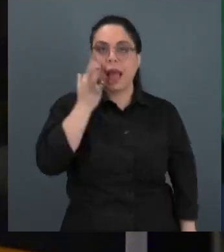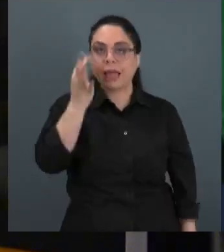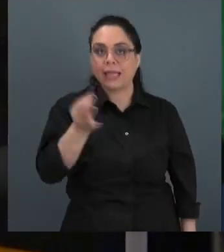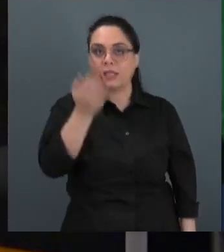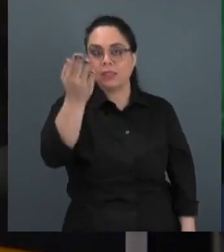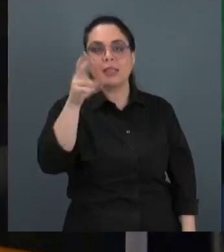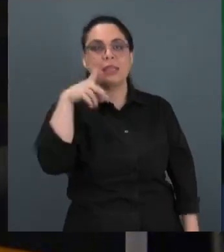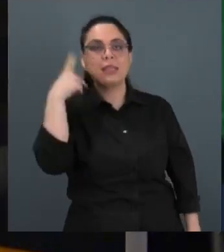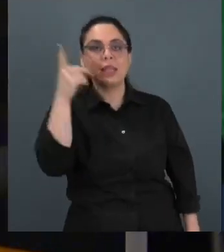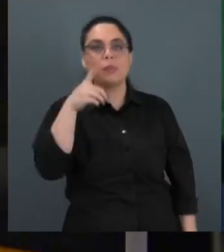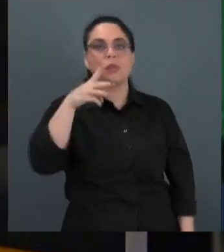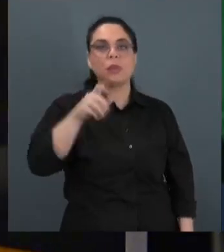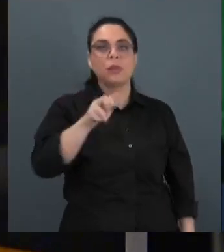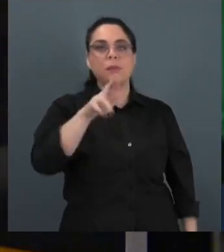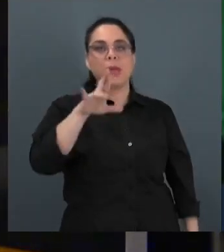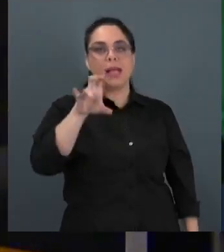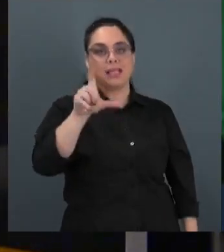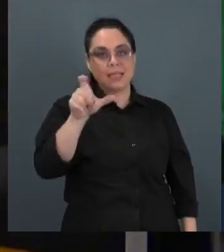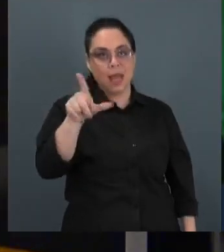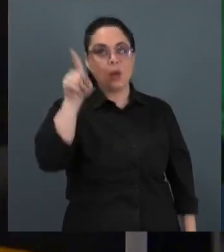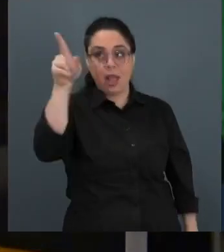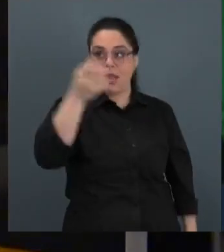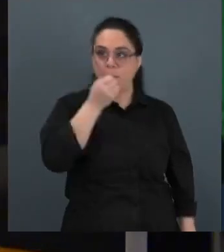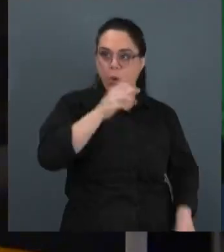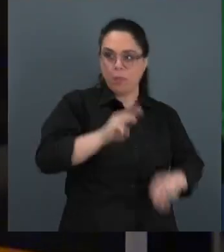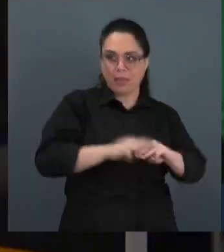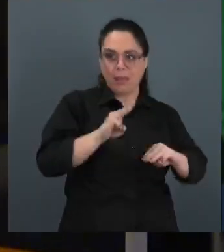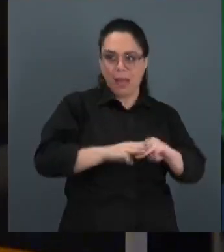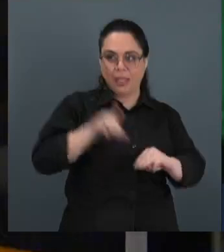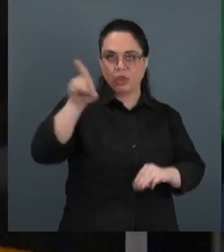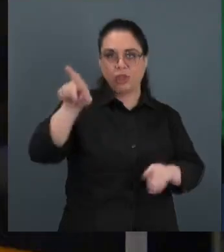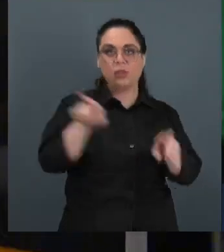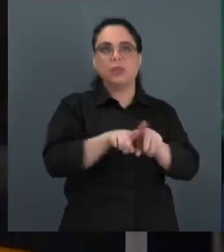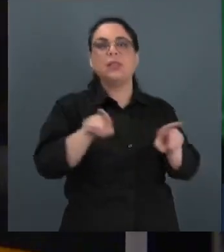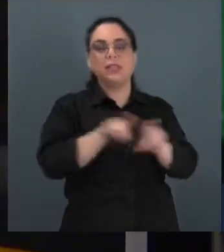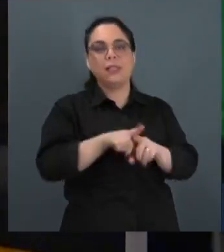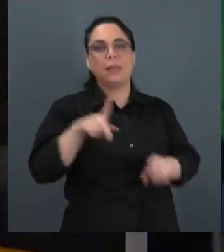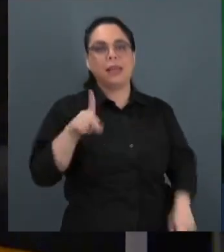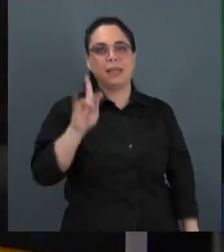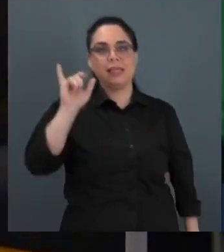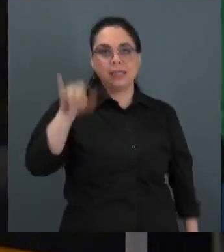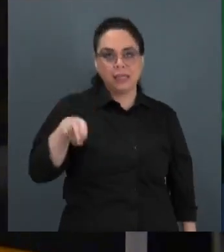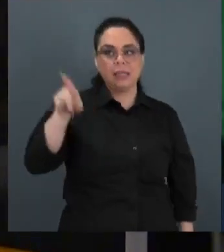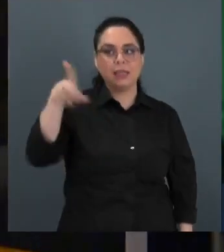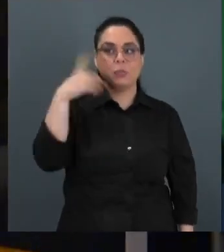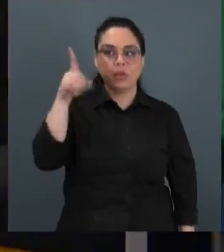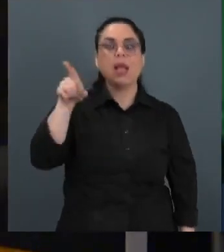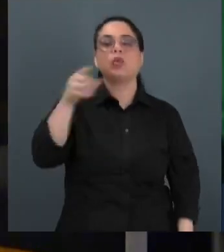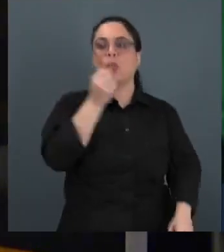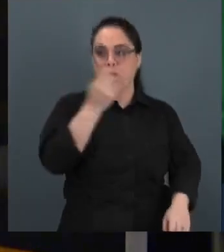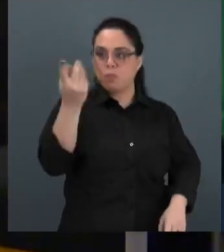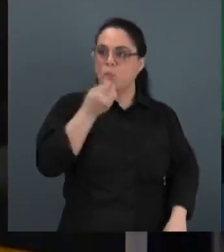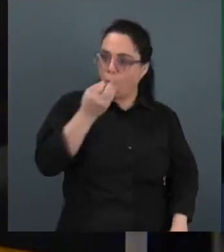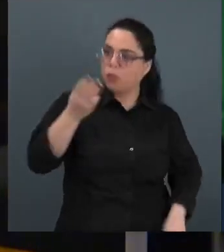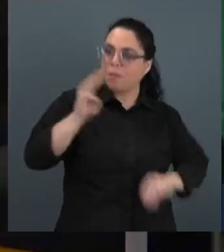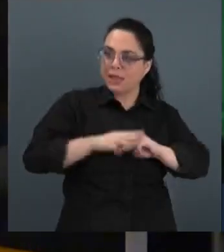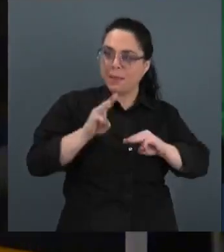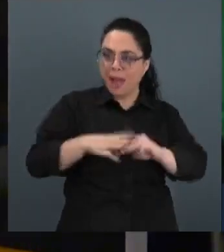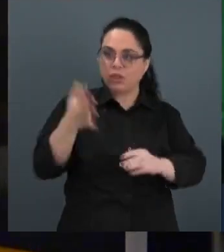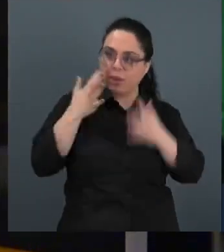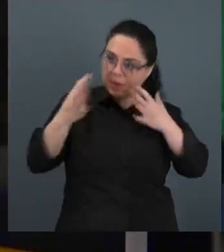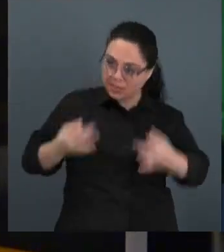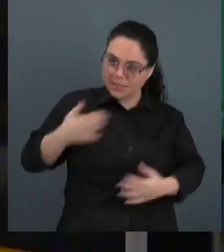nobre deputado Marcel Van Harten, que é bom em contas, e do deputado Kim Kataguiri, ambos bons em